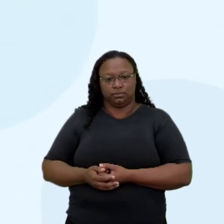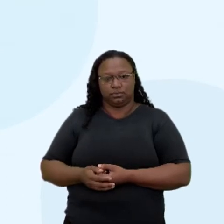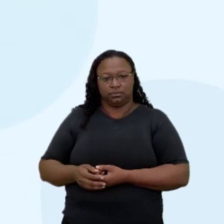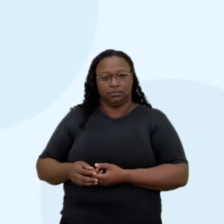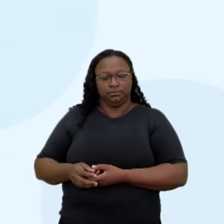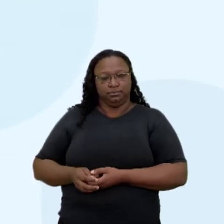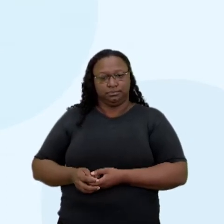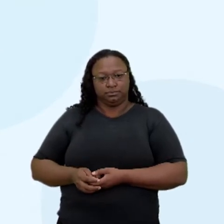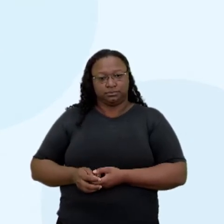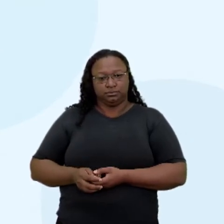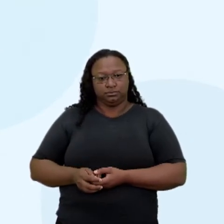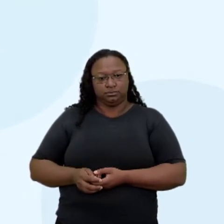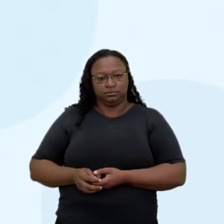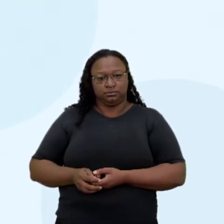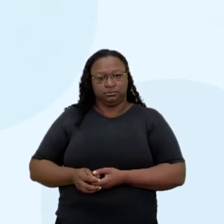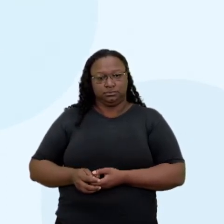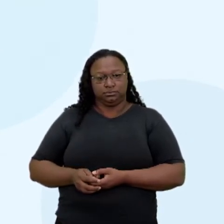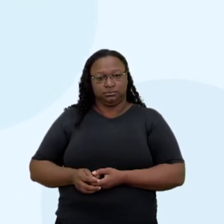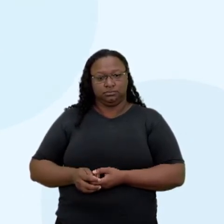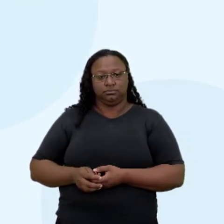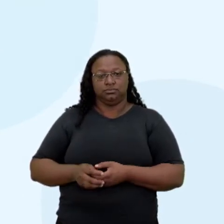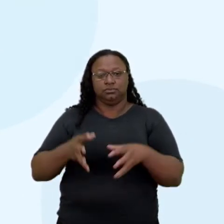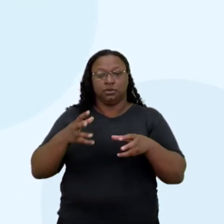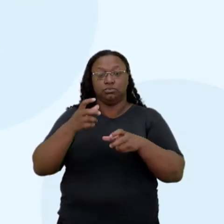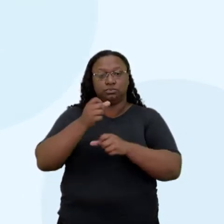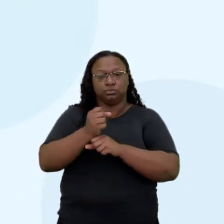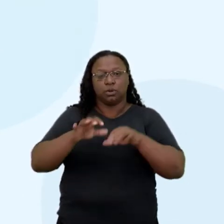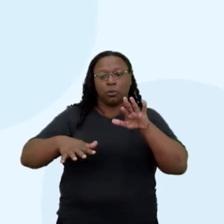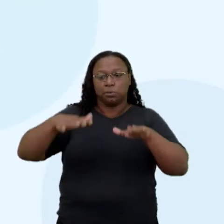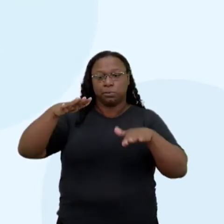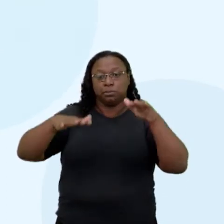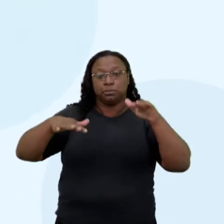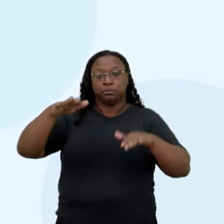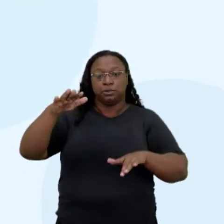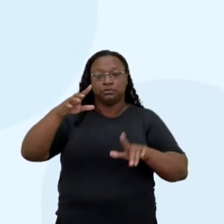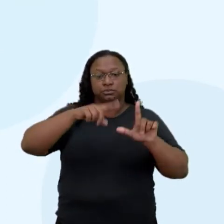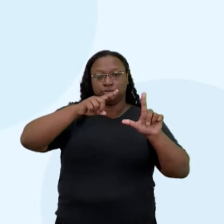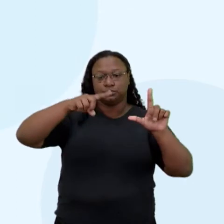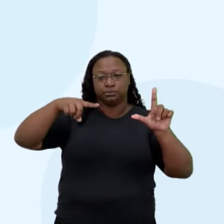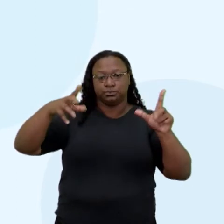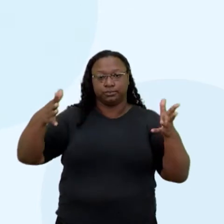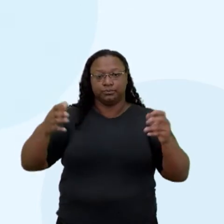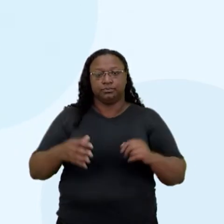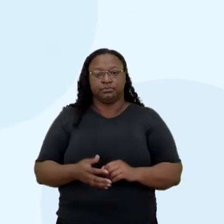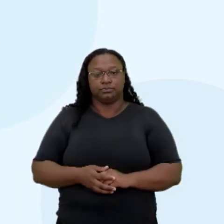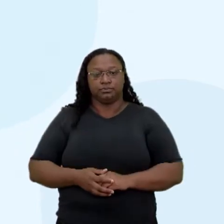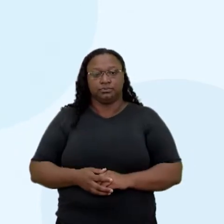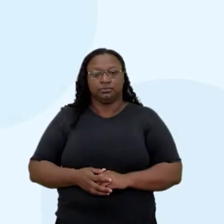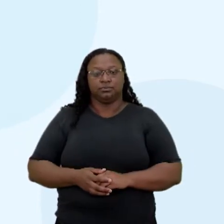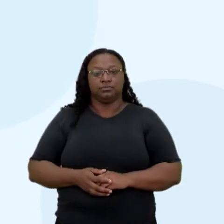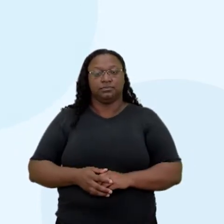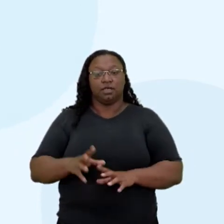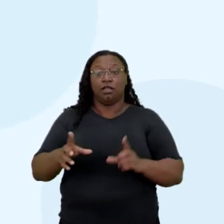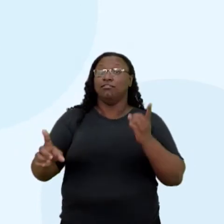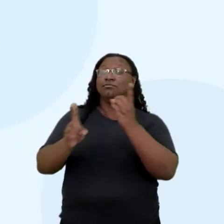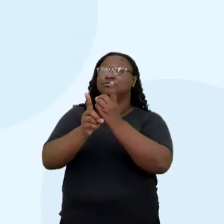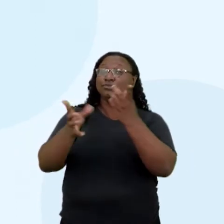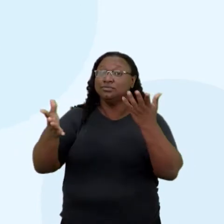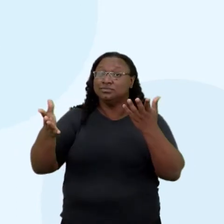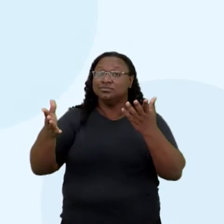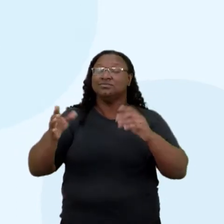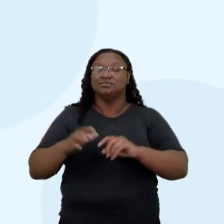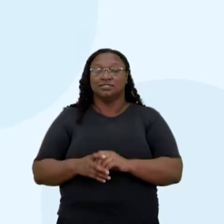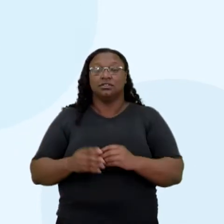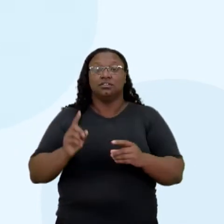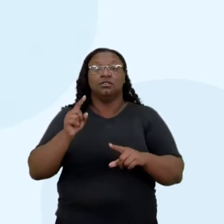XI? 55. Vamos calcular a média aritmética dele. Bom, professor, eu achei o somatório, achei. Então, eu vou dividir